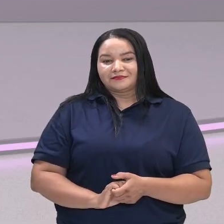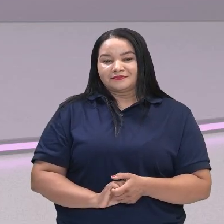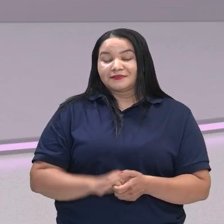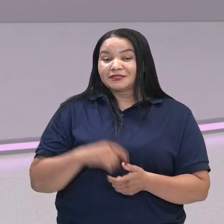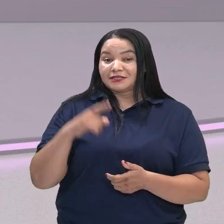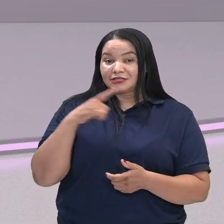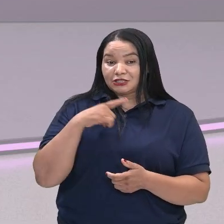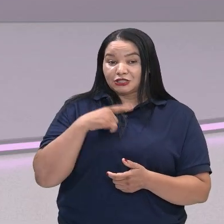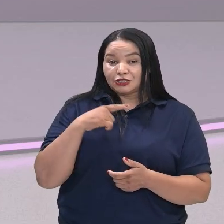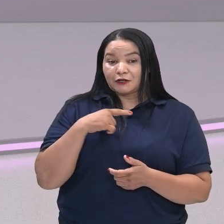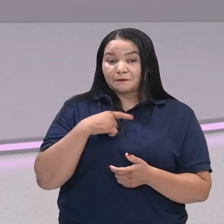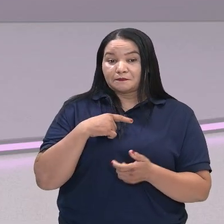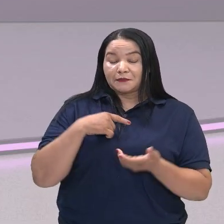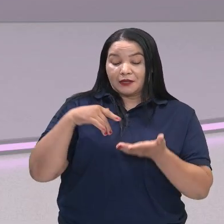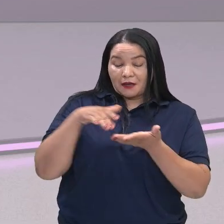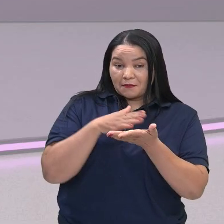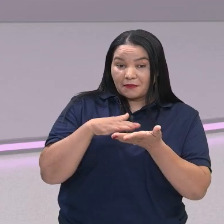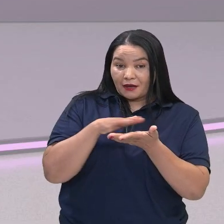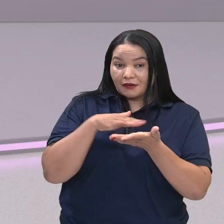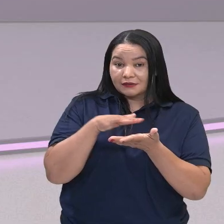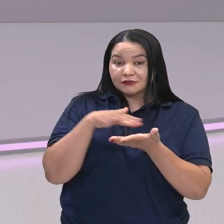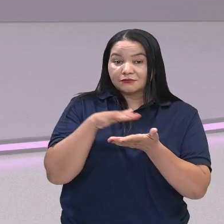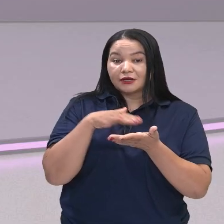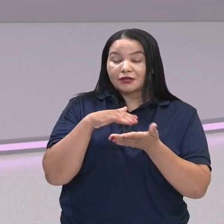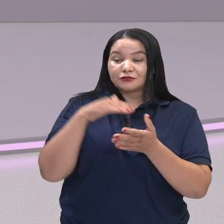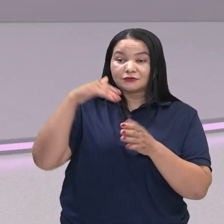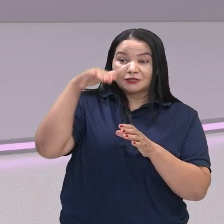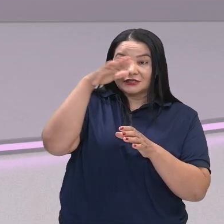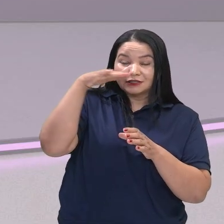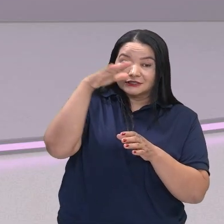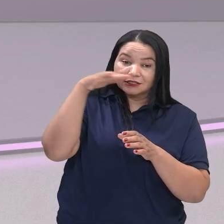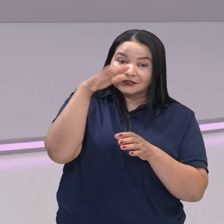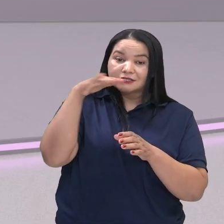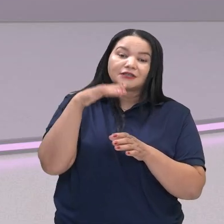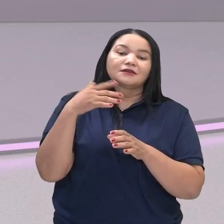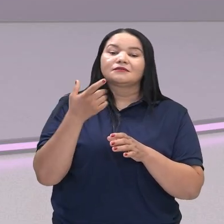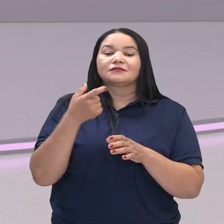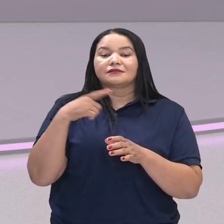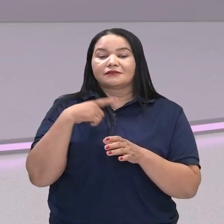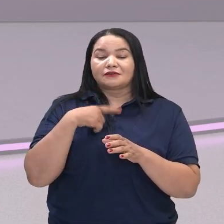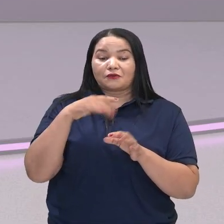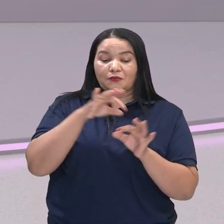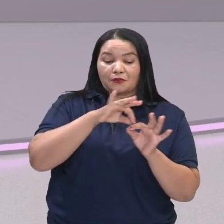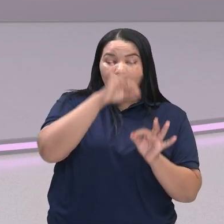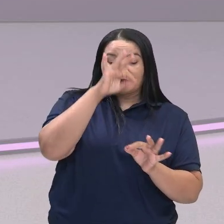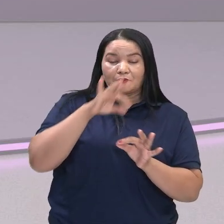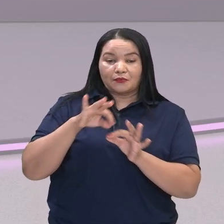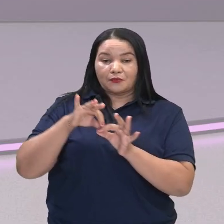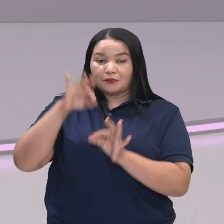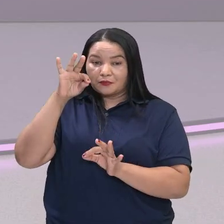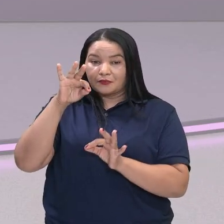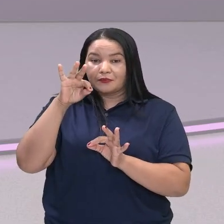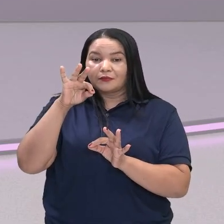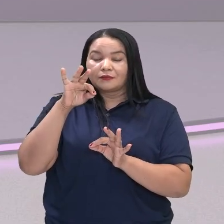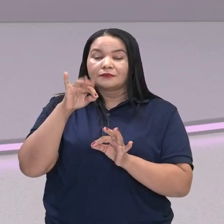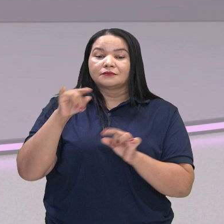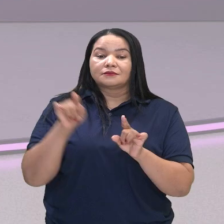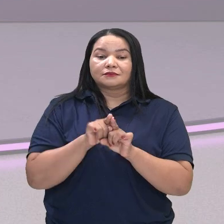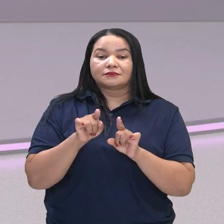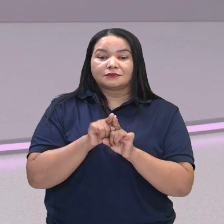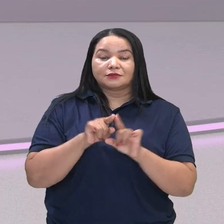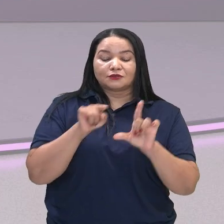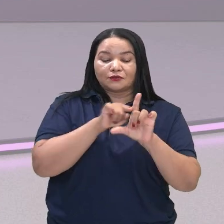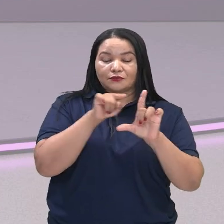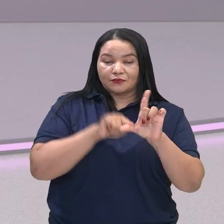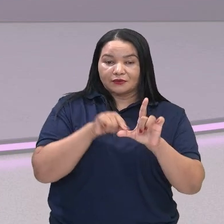de baixo, a base de cima, e nós temos aí a lateral. E perceba que a altura ali é retinho, que vai formar um ângulo de